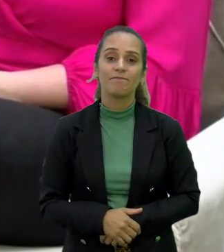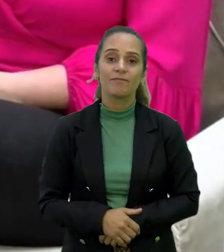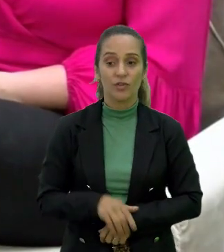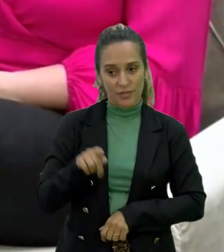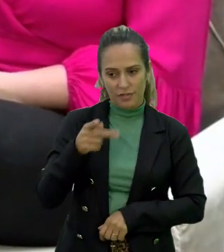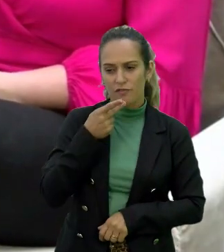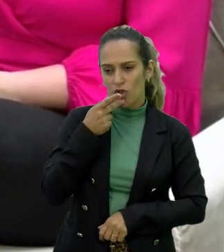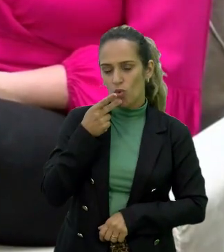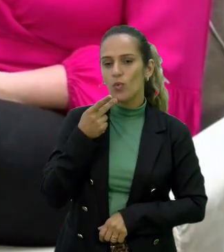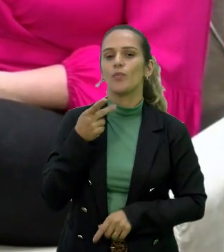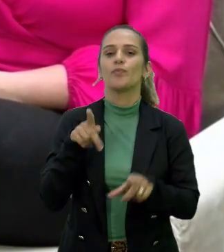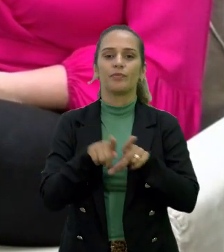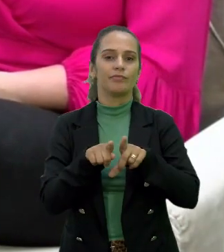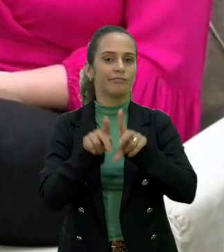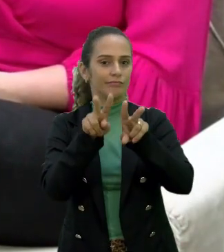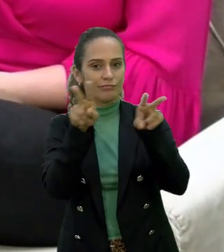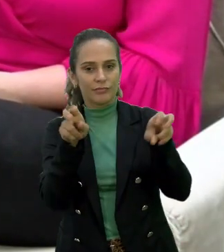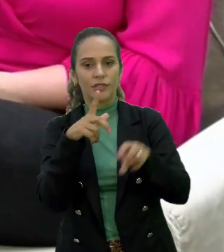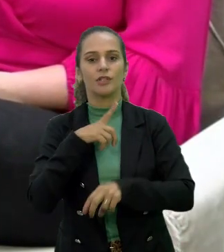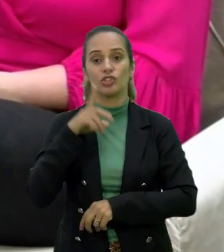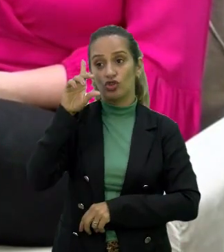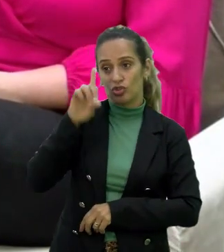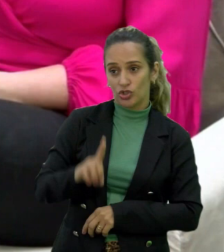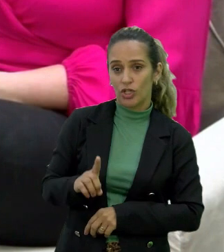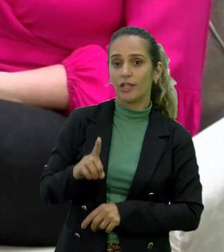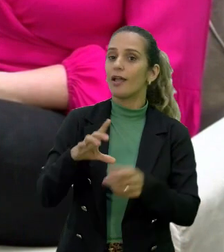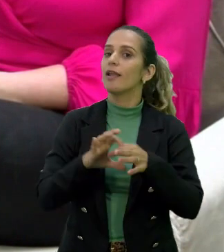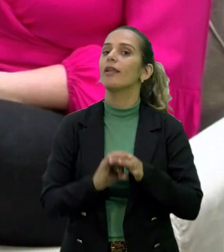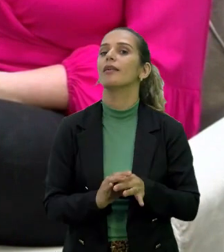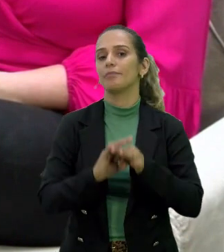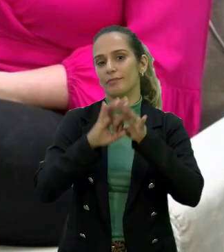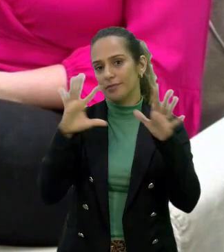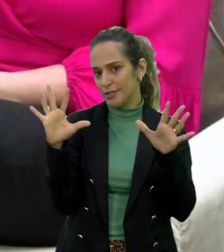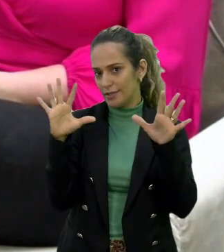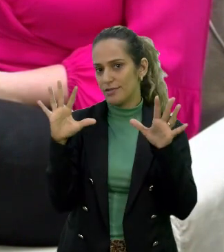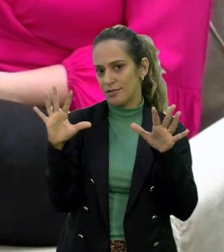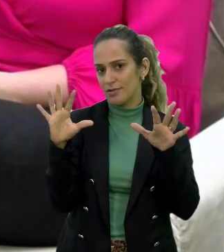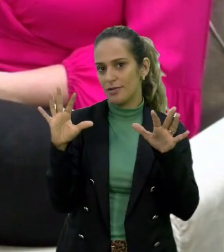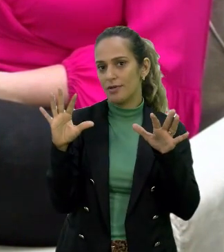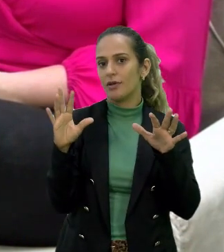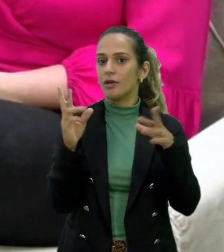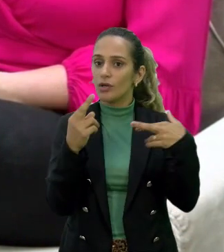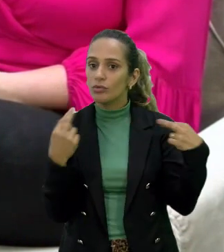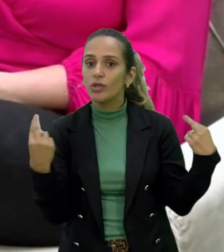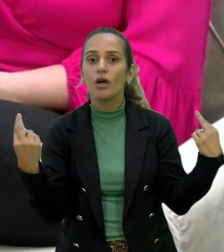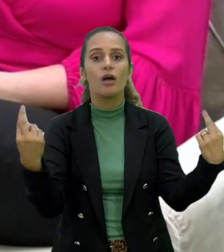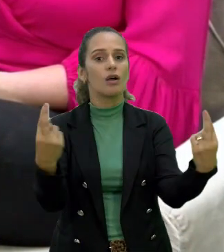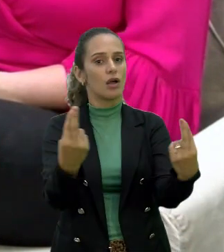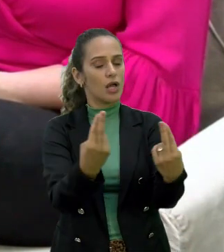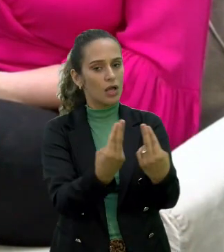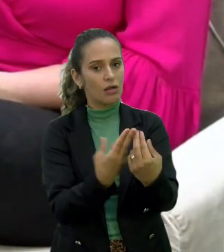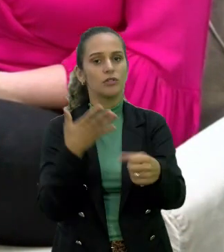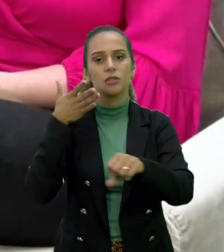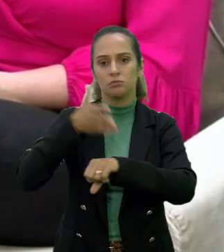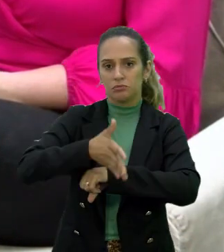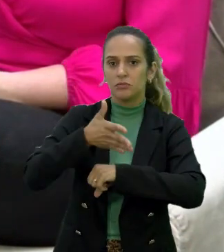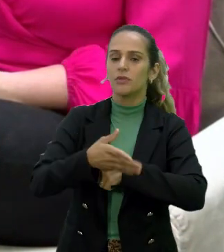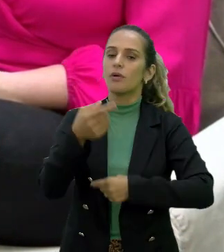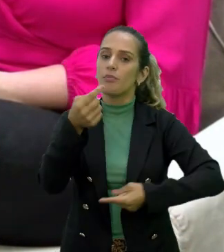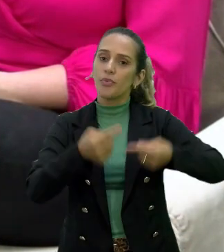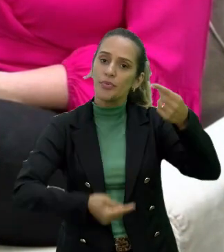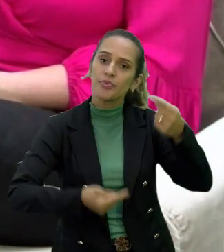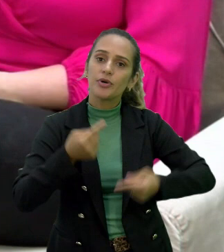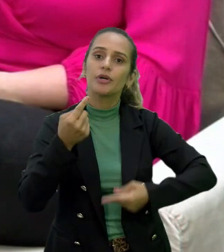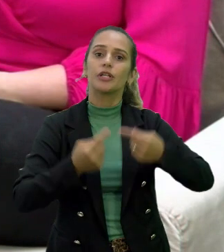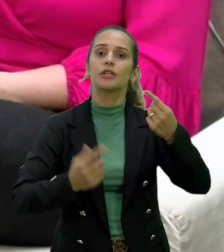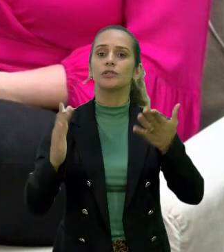coisa que a senhora tocou no assunto é a mulher tem direito a liberdade liberdade inclusive de reunião de participar da